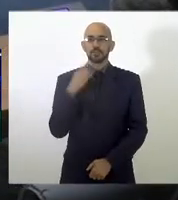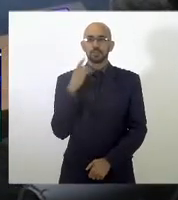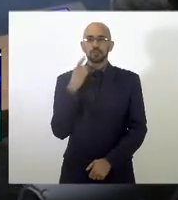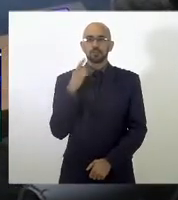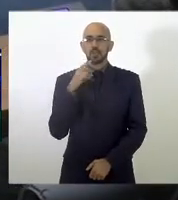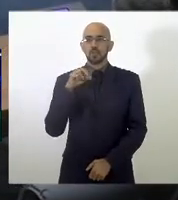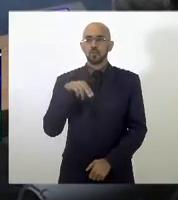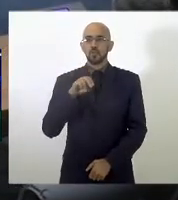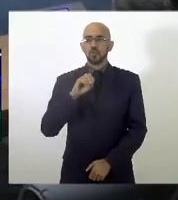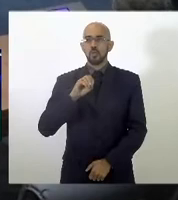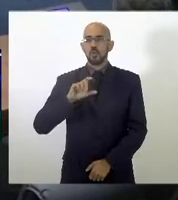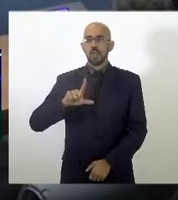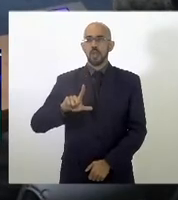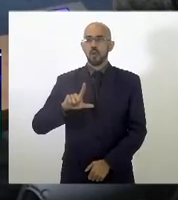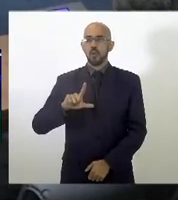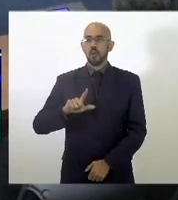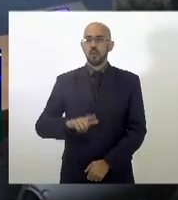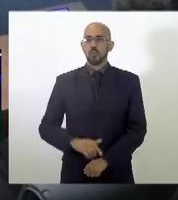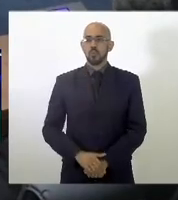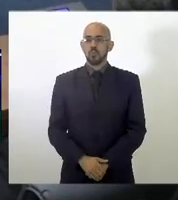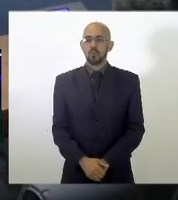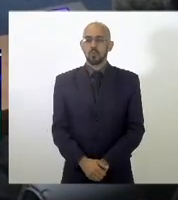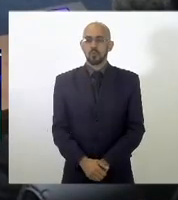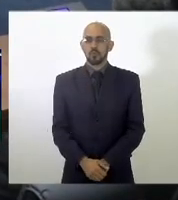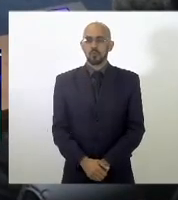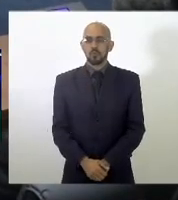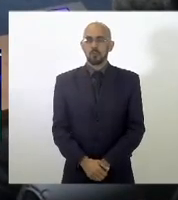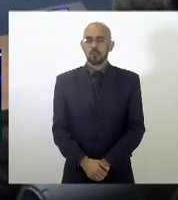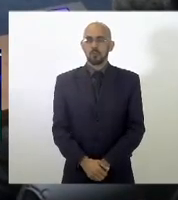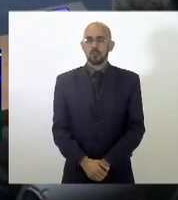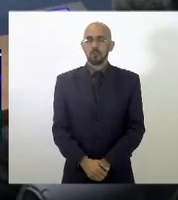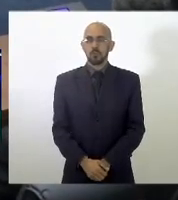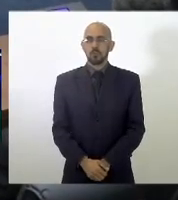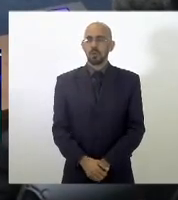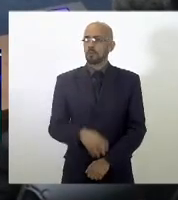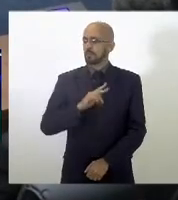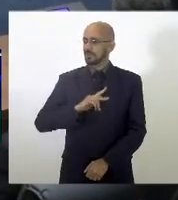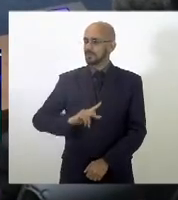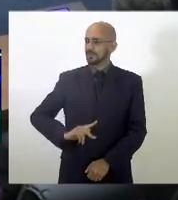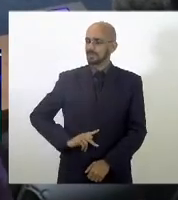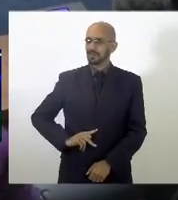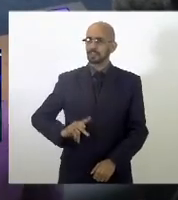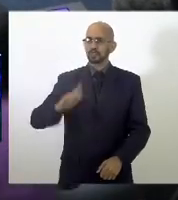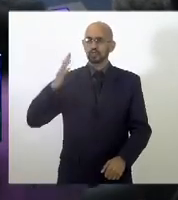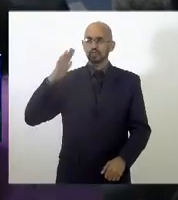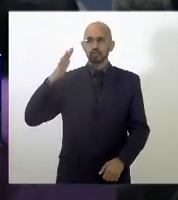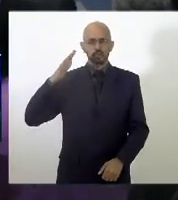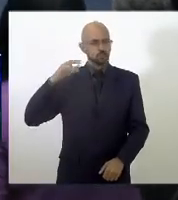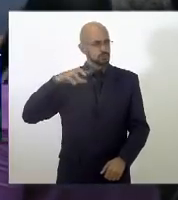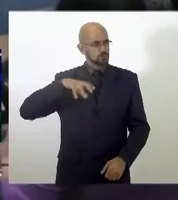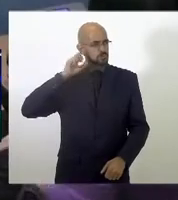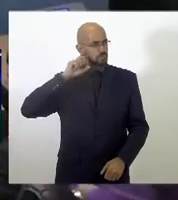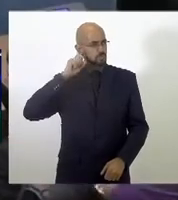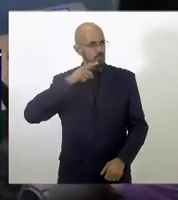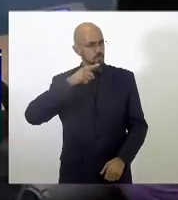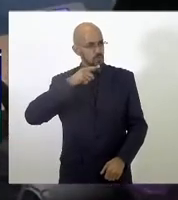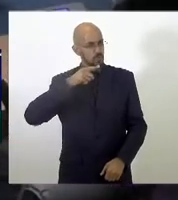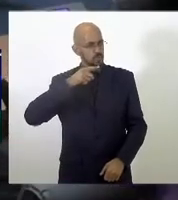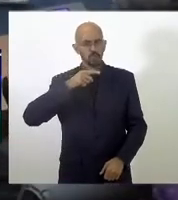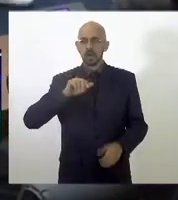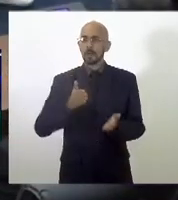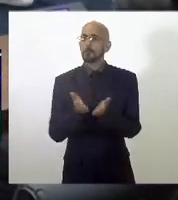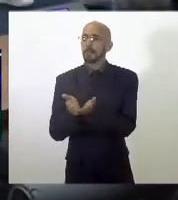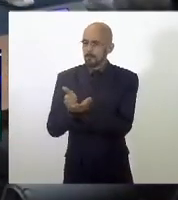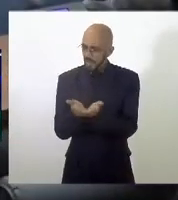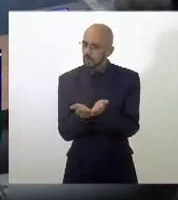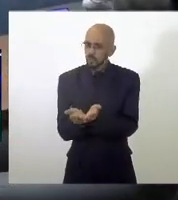Deputado Noel de Carvalho. Meu presidente, está me ouvindo aí? Sim, Bebeto. Eu